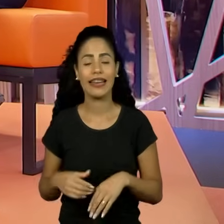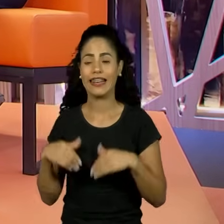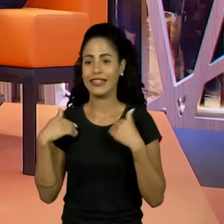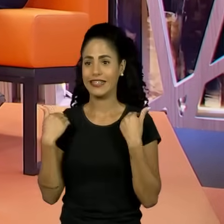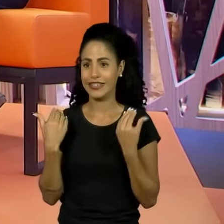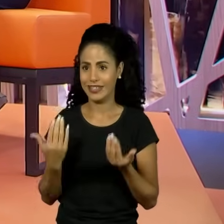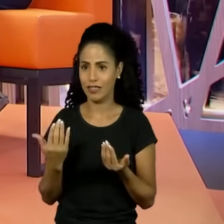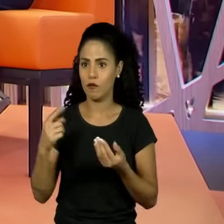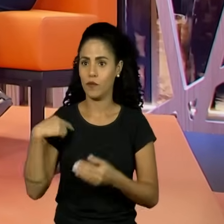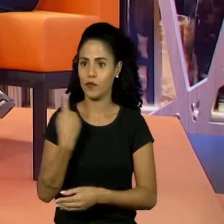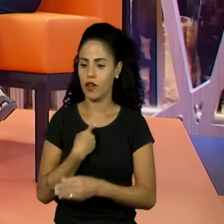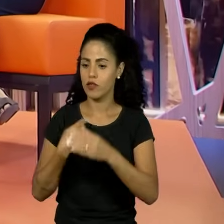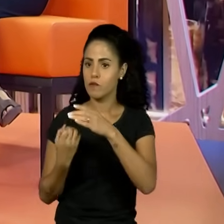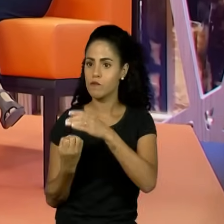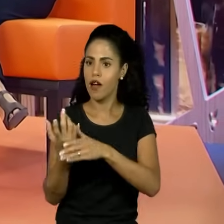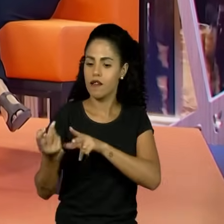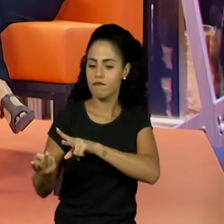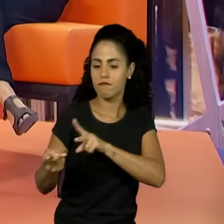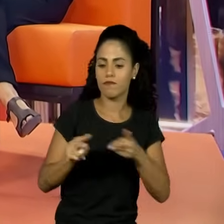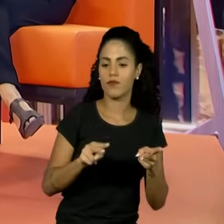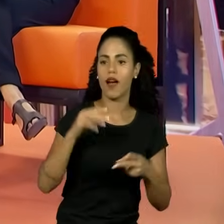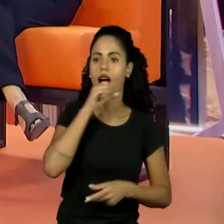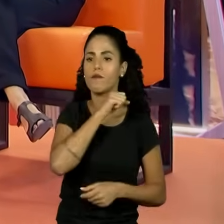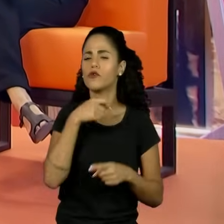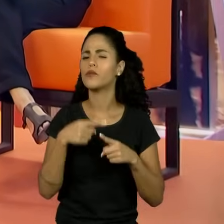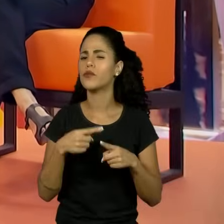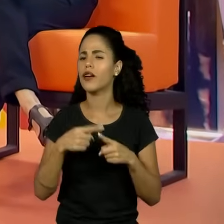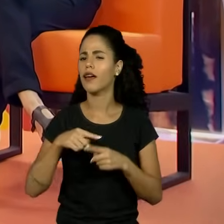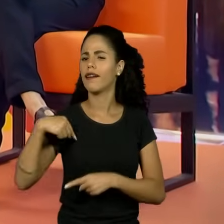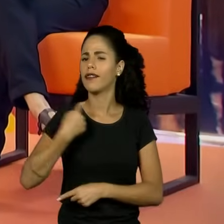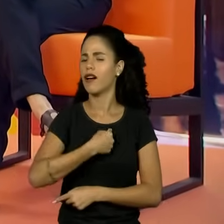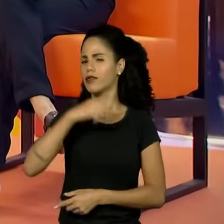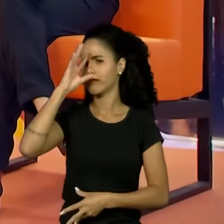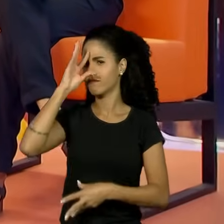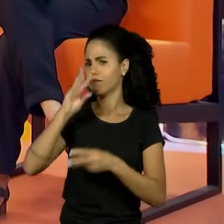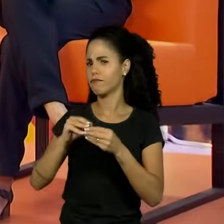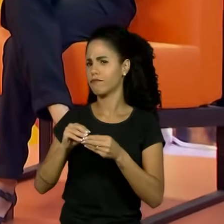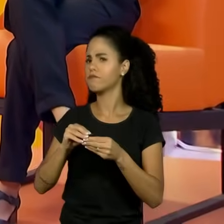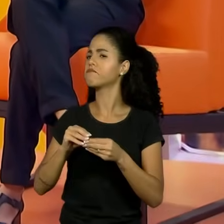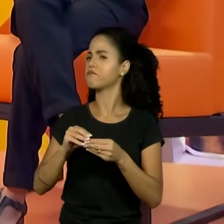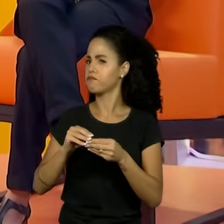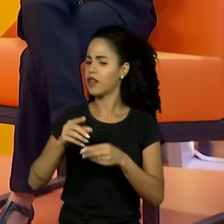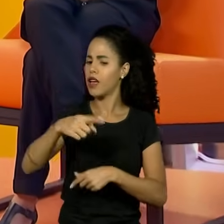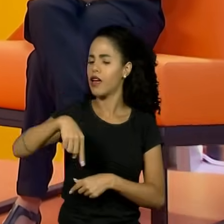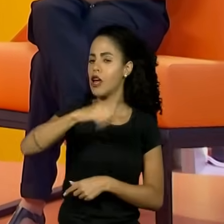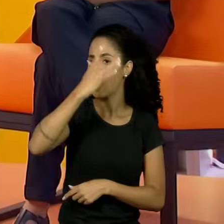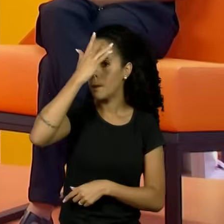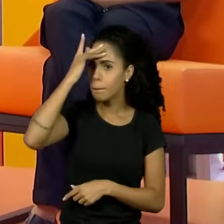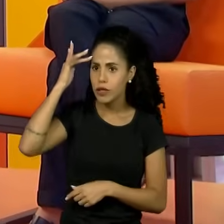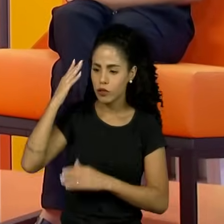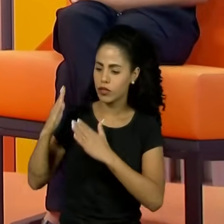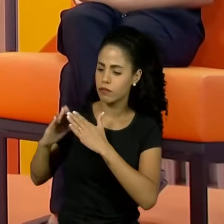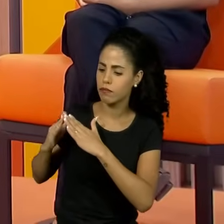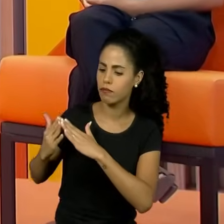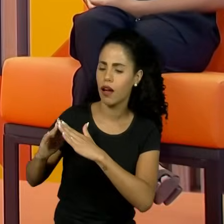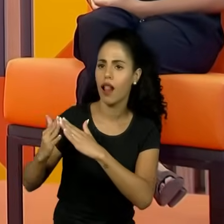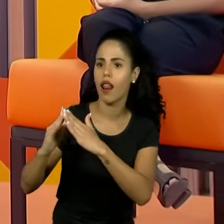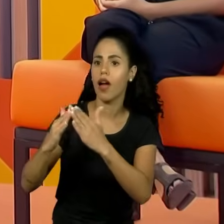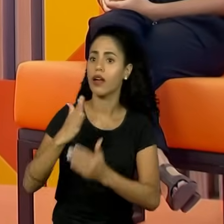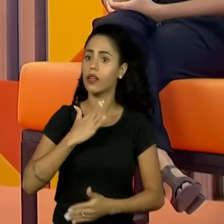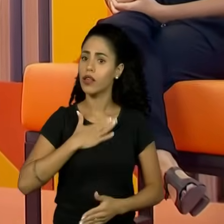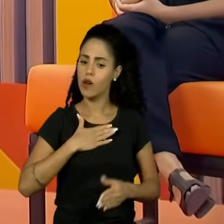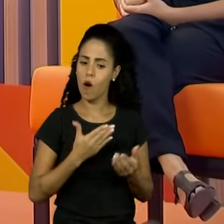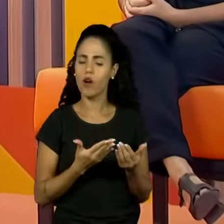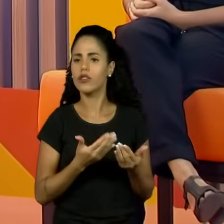está fazendo essa portabilidade justamente porque a gente entende que tem uma grande massa de pessoas periféricas que estão no universo de